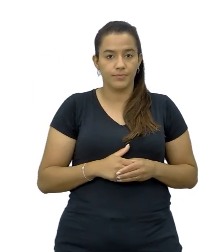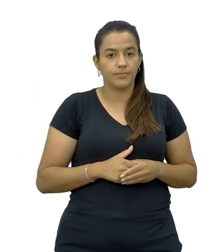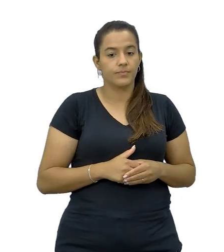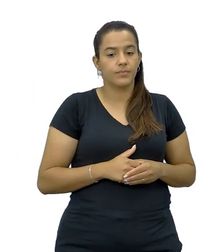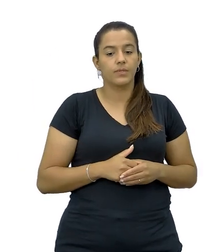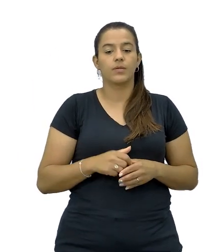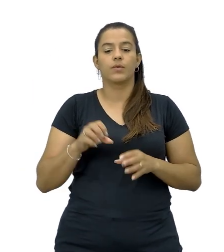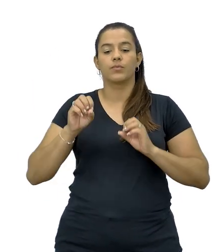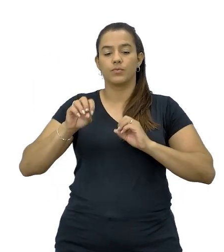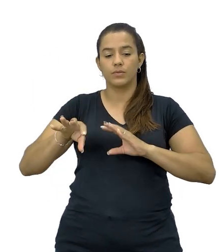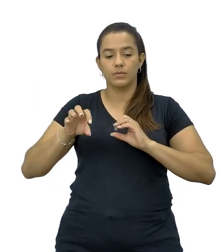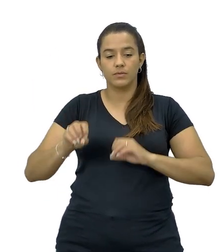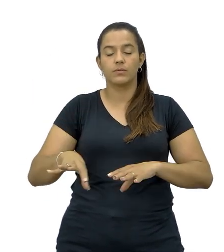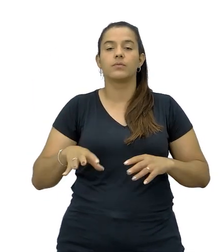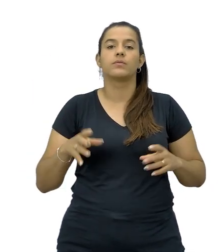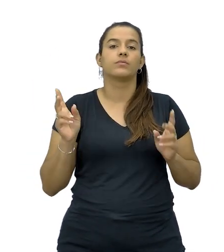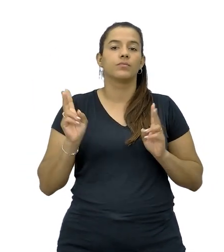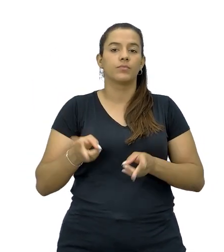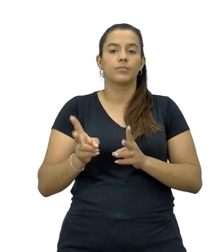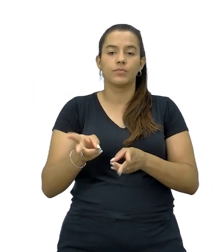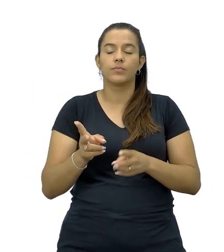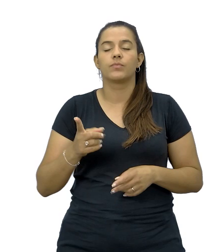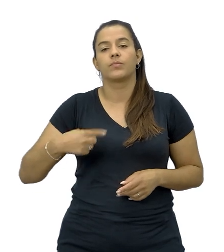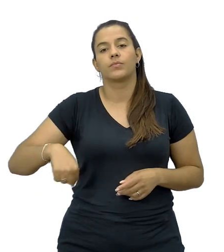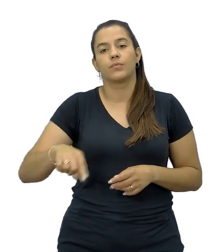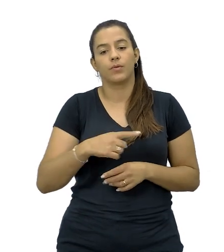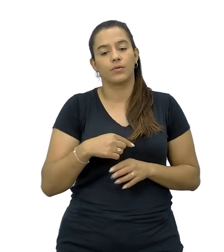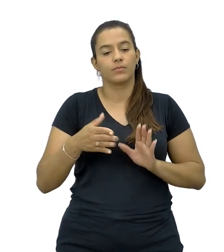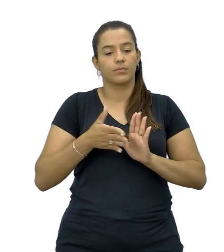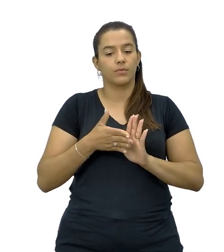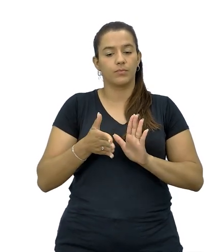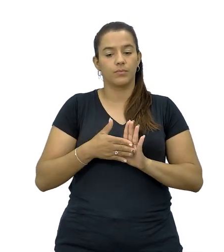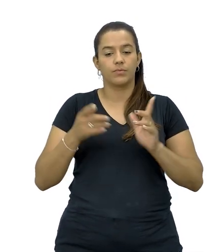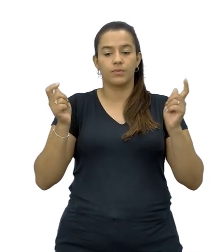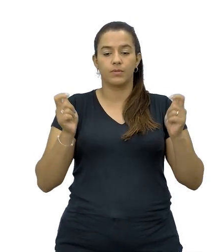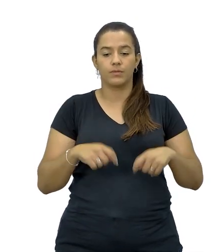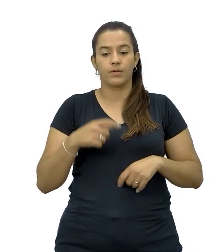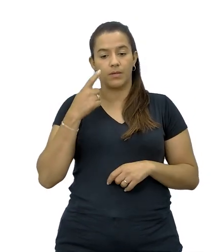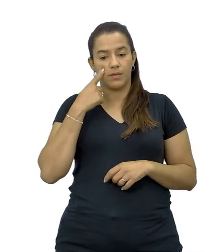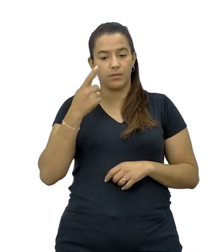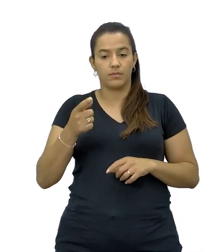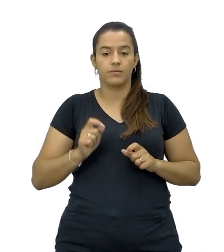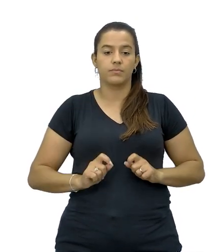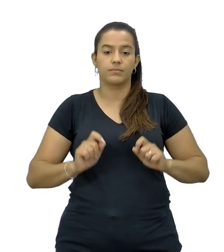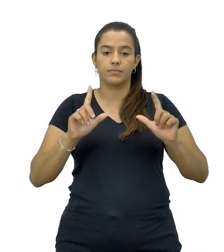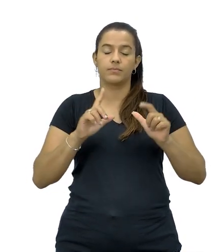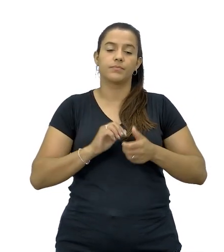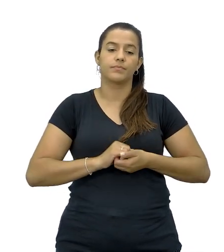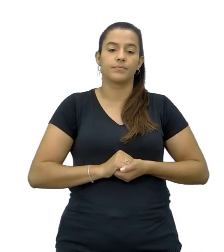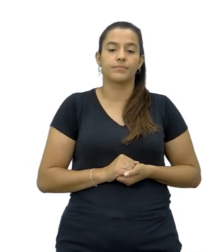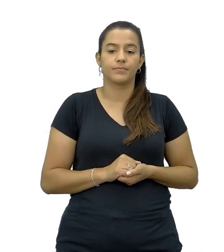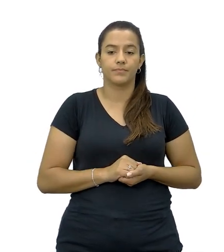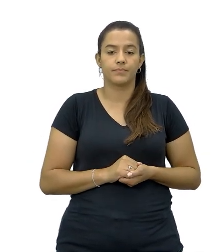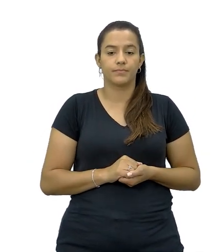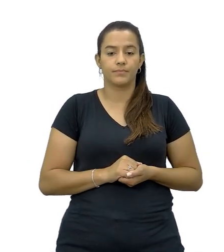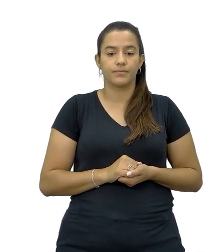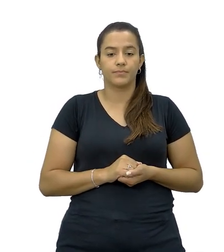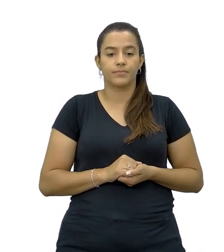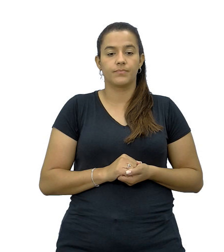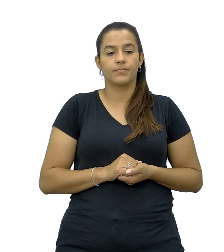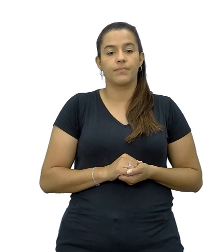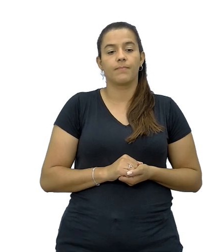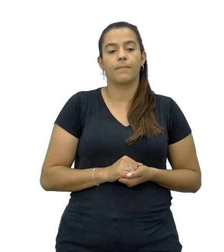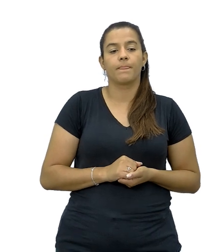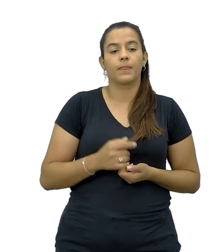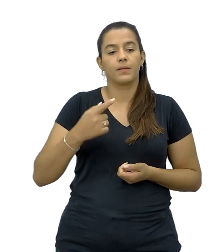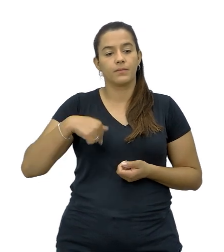metodologias ativas que eu posso propor, né? Então, é esse o caminho. Estamos, então, pensando, né,